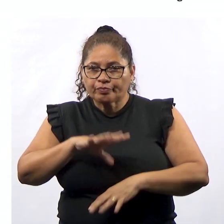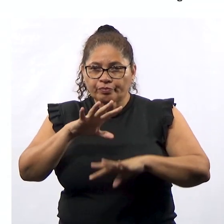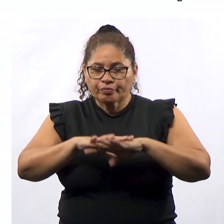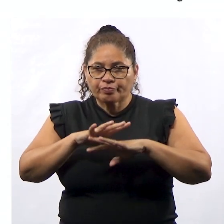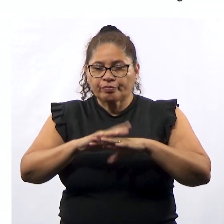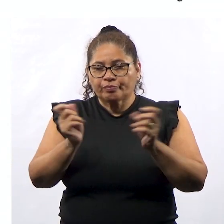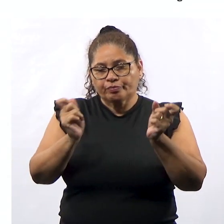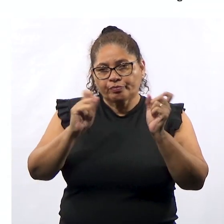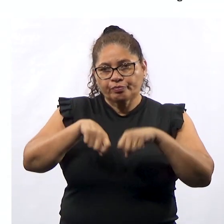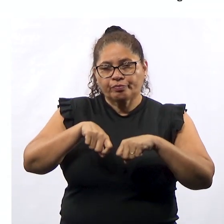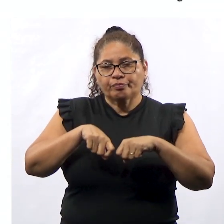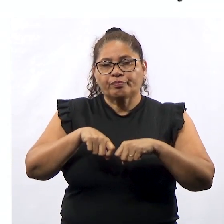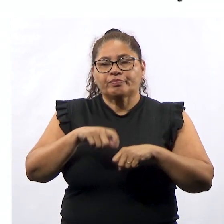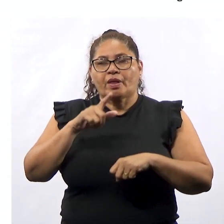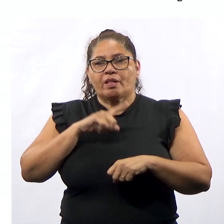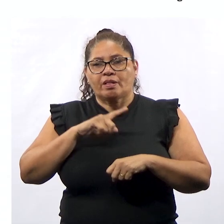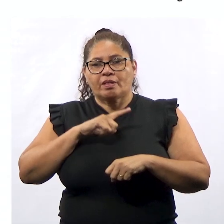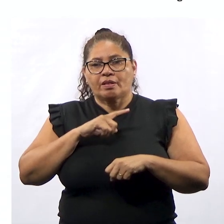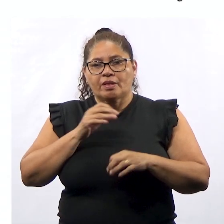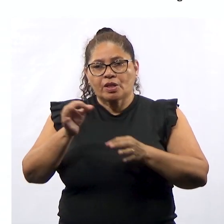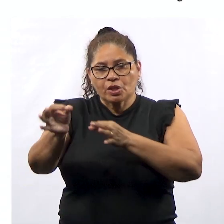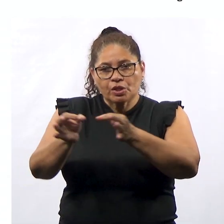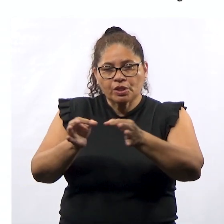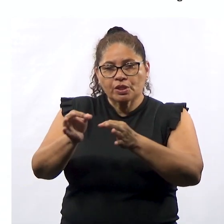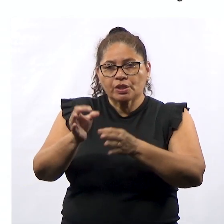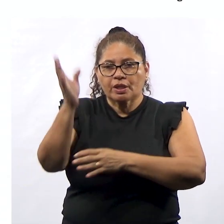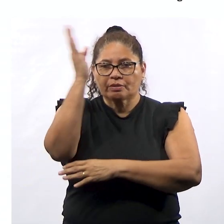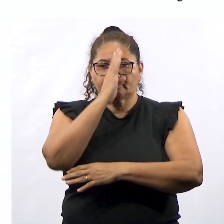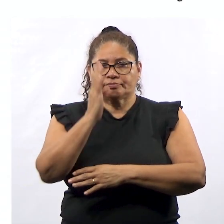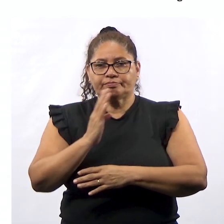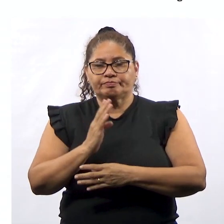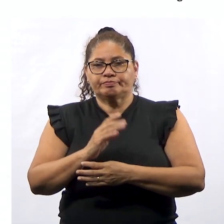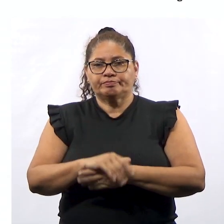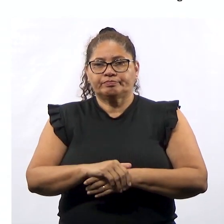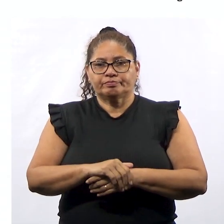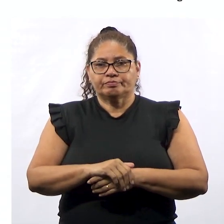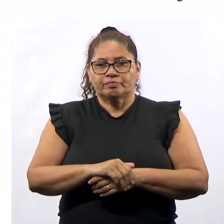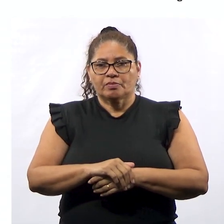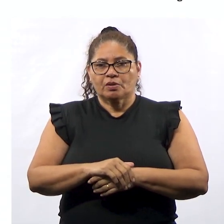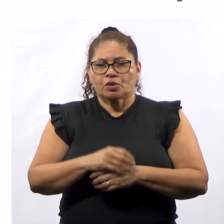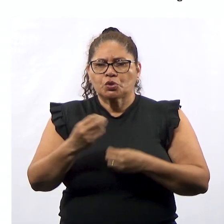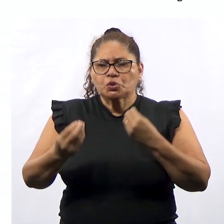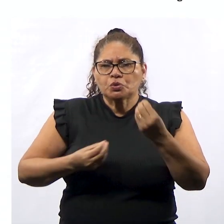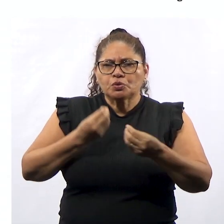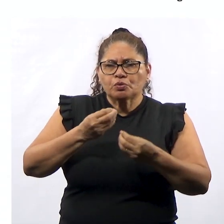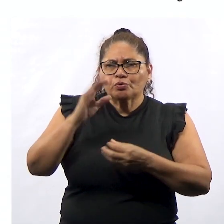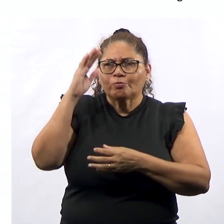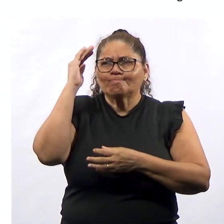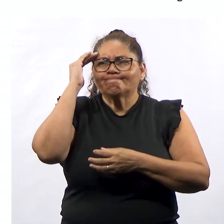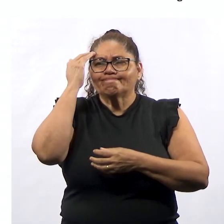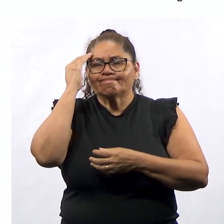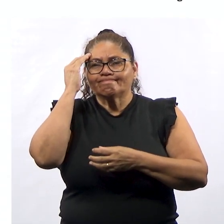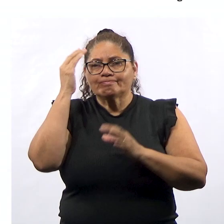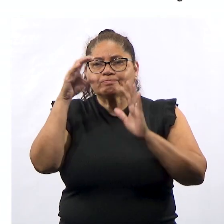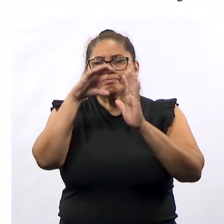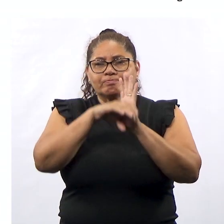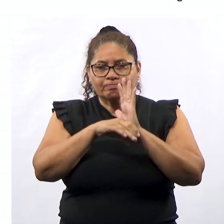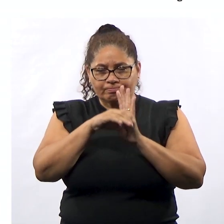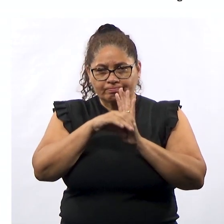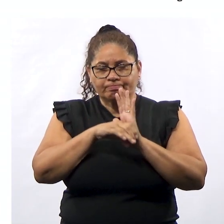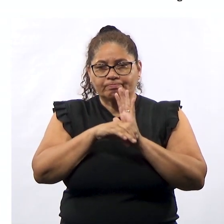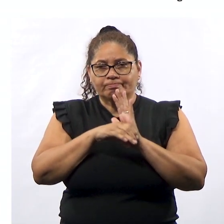as habilidades. Então, nós temos aqui na organização brasileira formas de compreender o